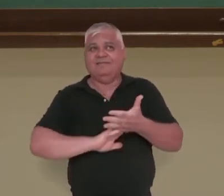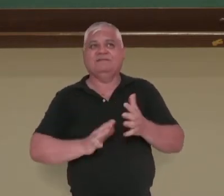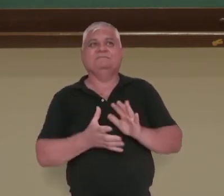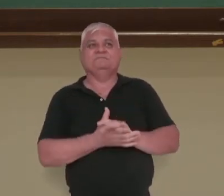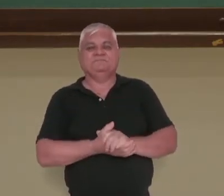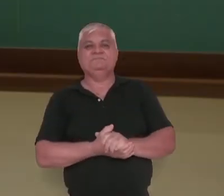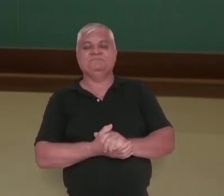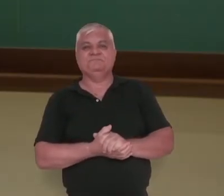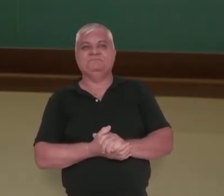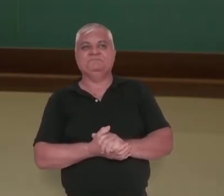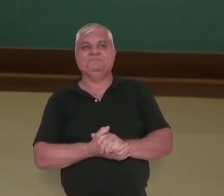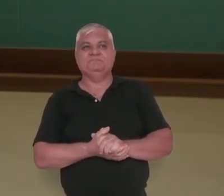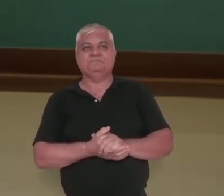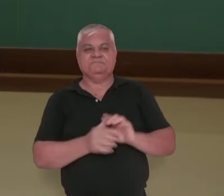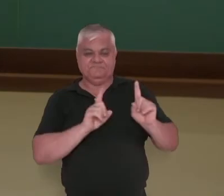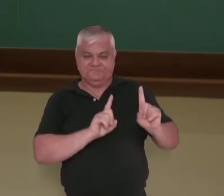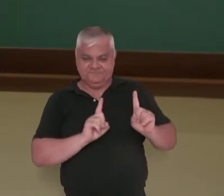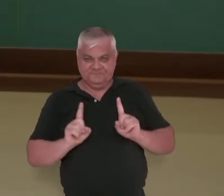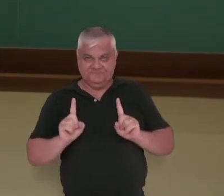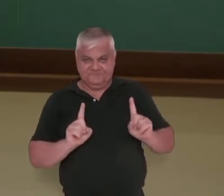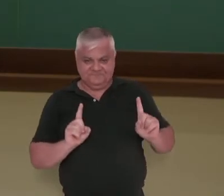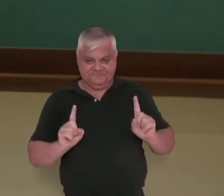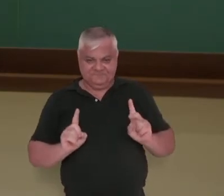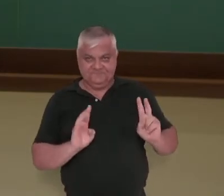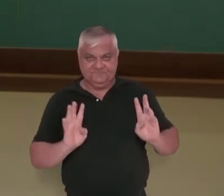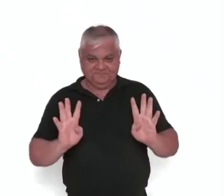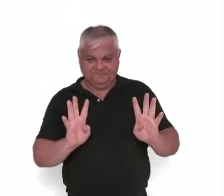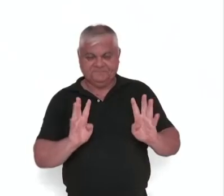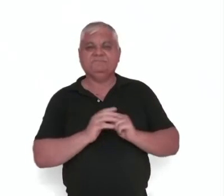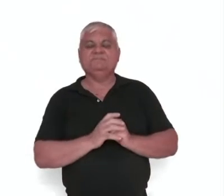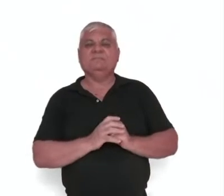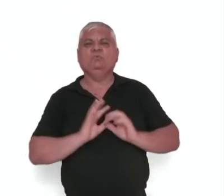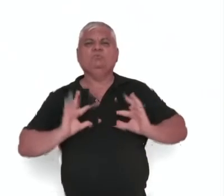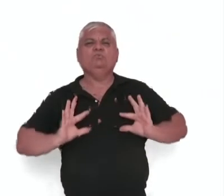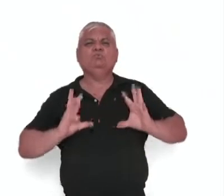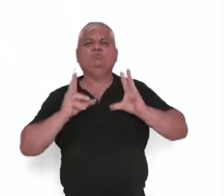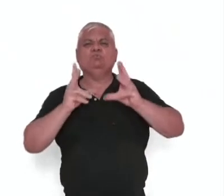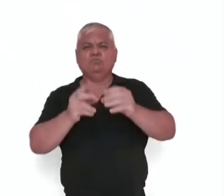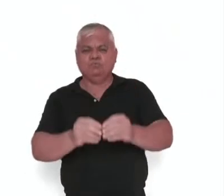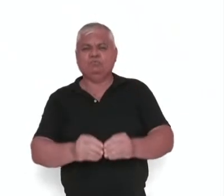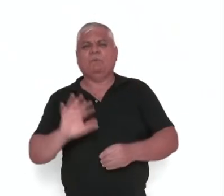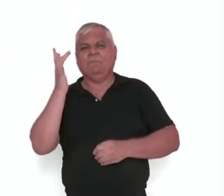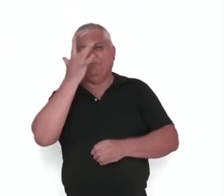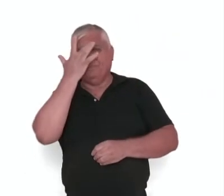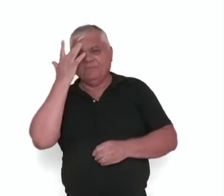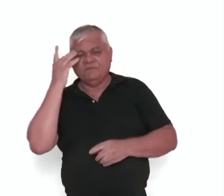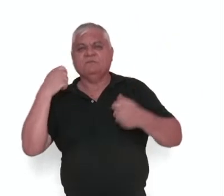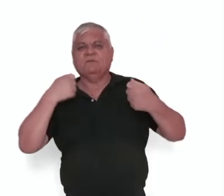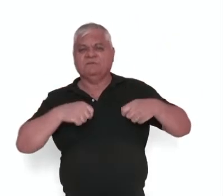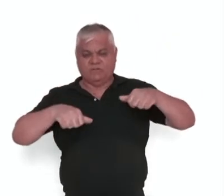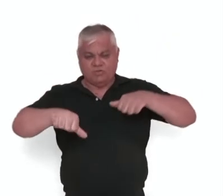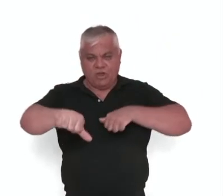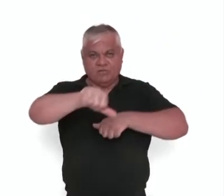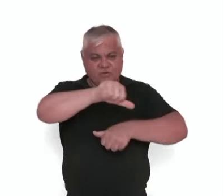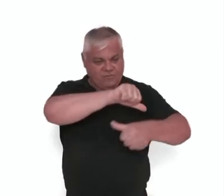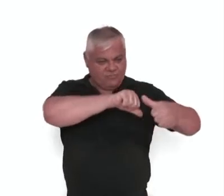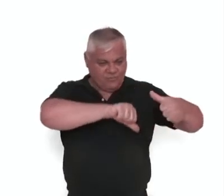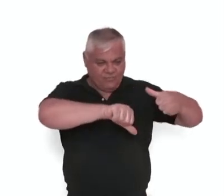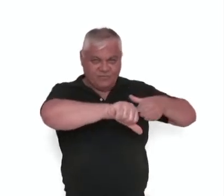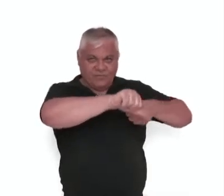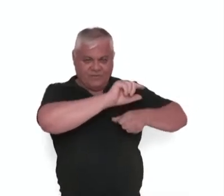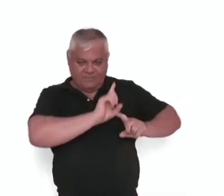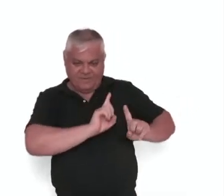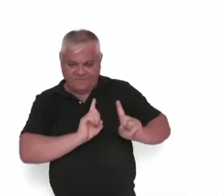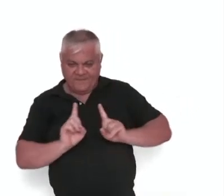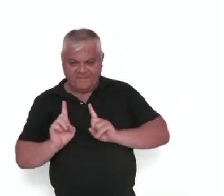Todas as posições. Nesse tipo de jogo semi-cooperativo, todos os jogadores devem passar por todas as posições.